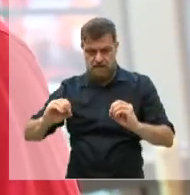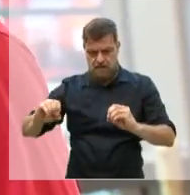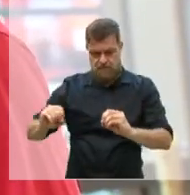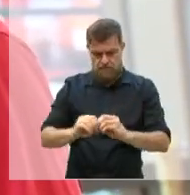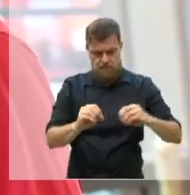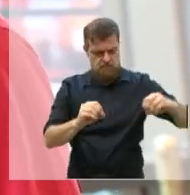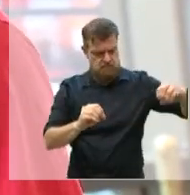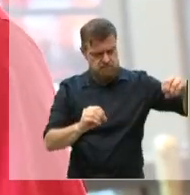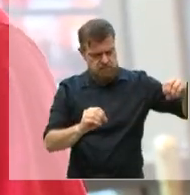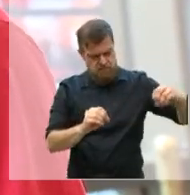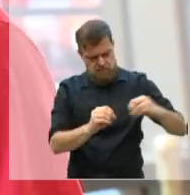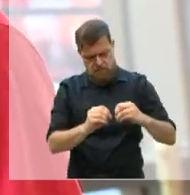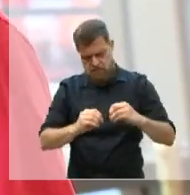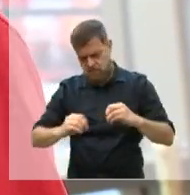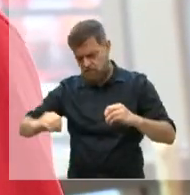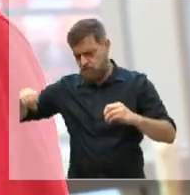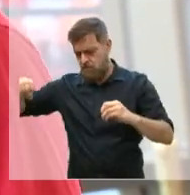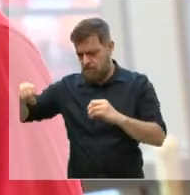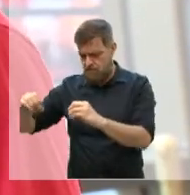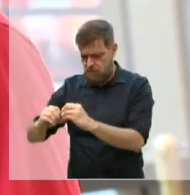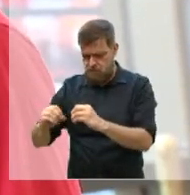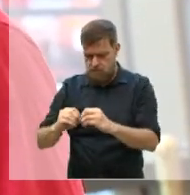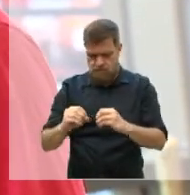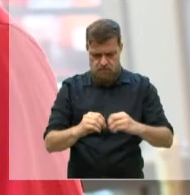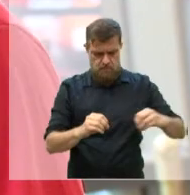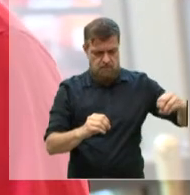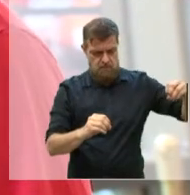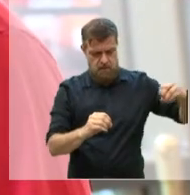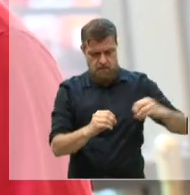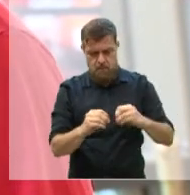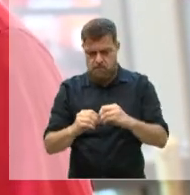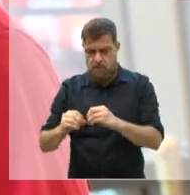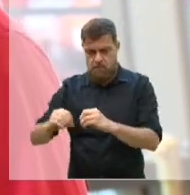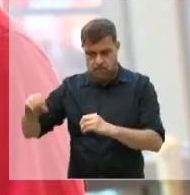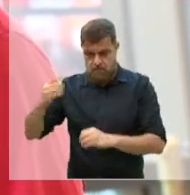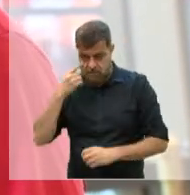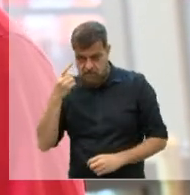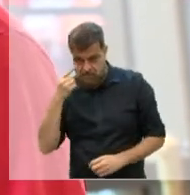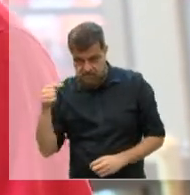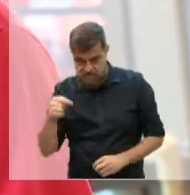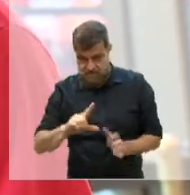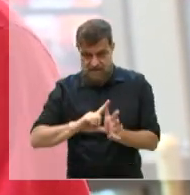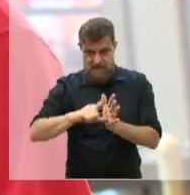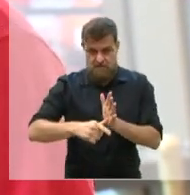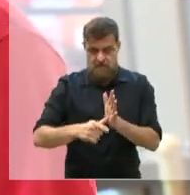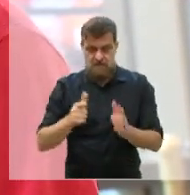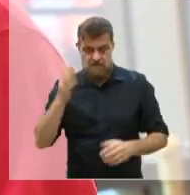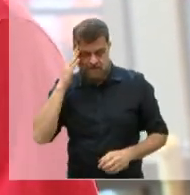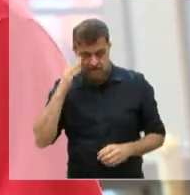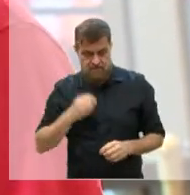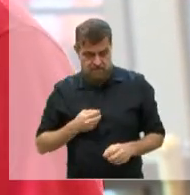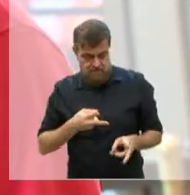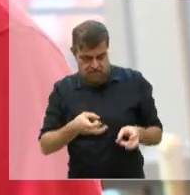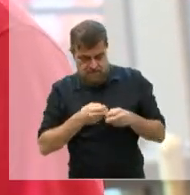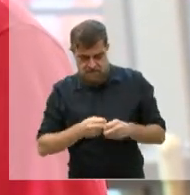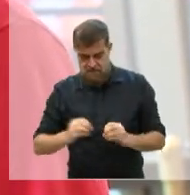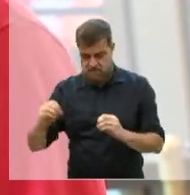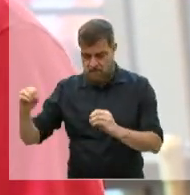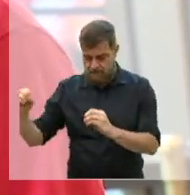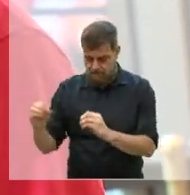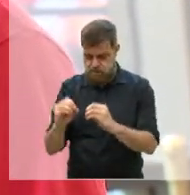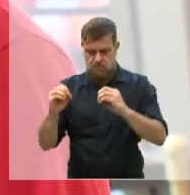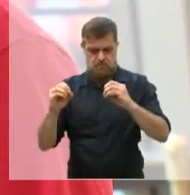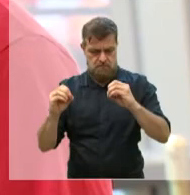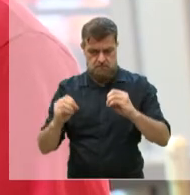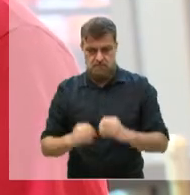foi mostrar energias sendo transformadas. E mais do que isso, depois nós veremos as colisões entre duas esferas.